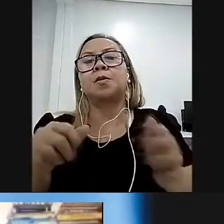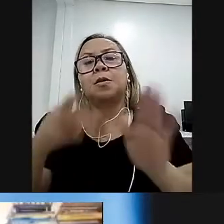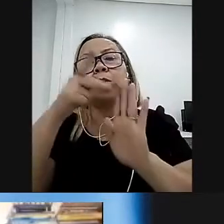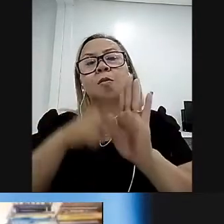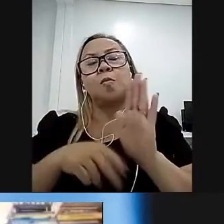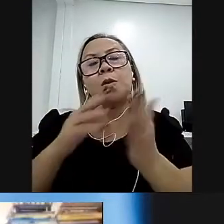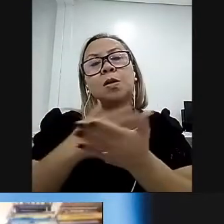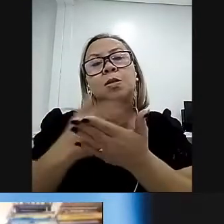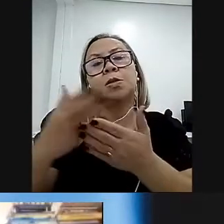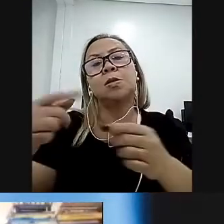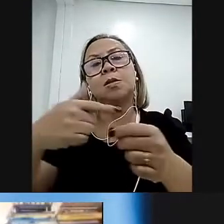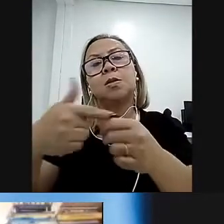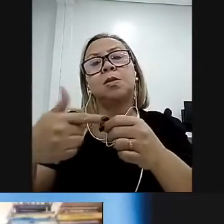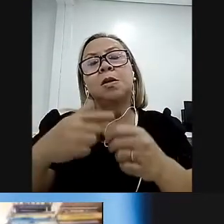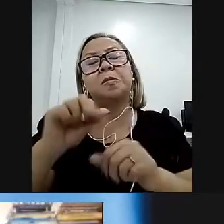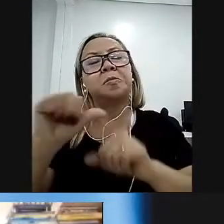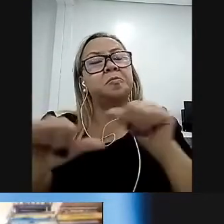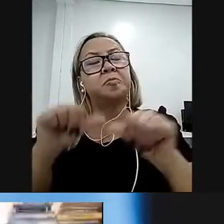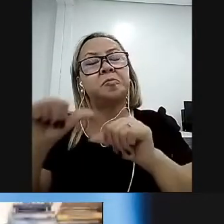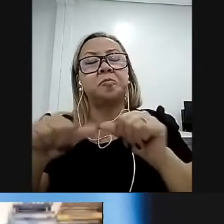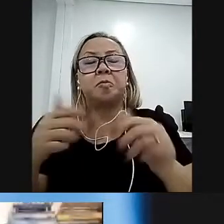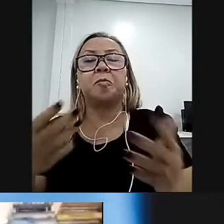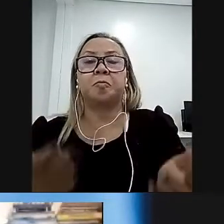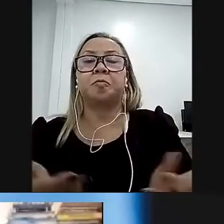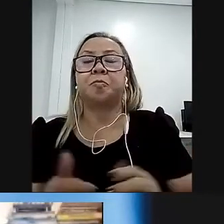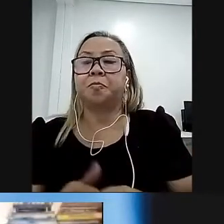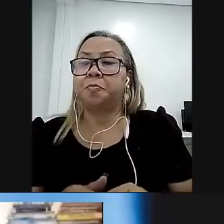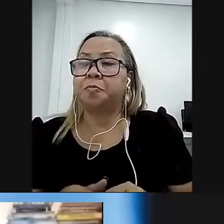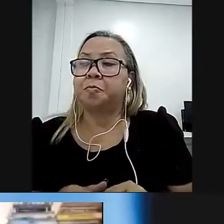mas depois se modificou um pouco.